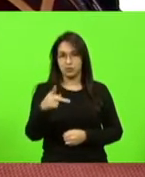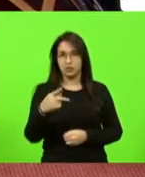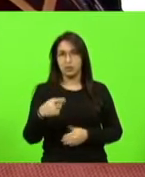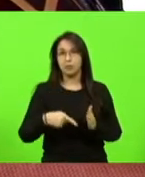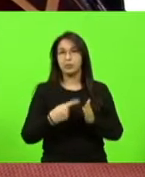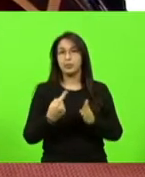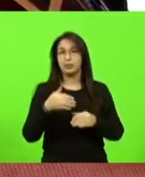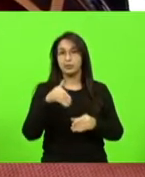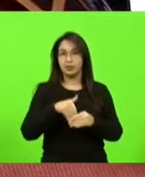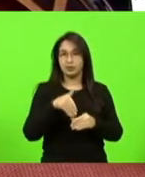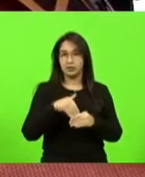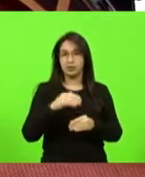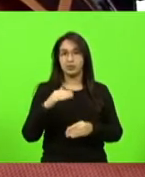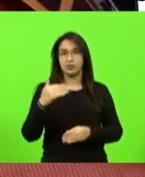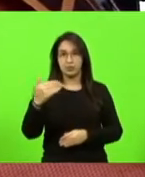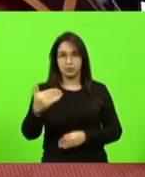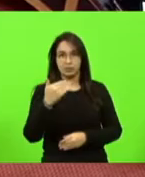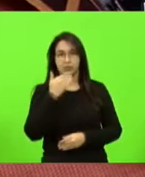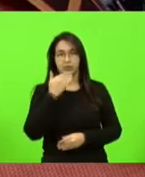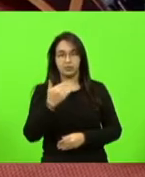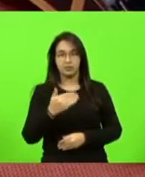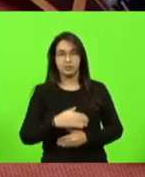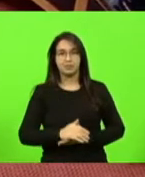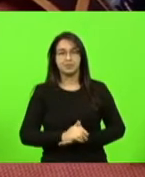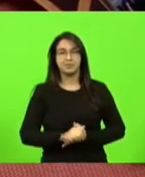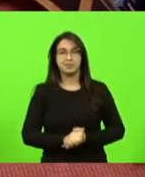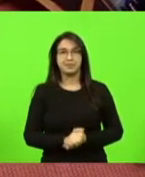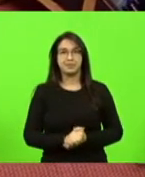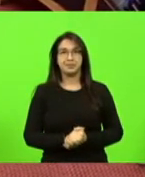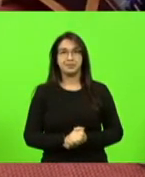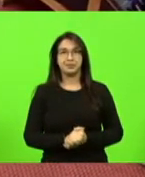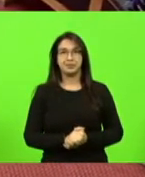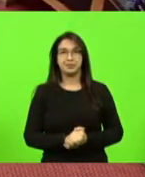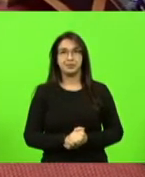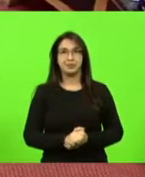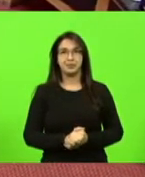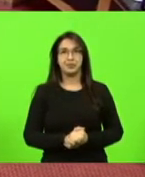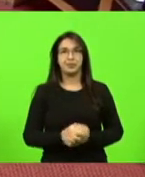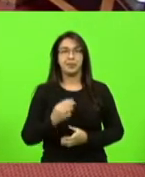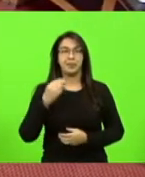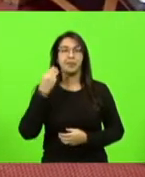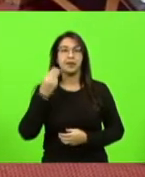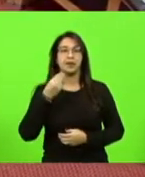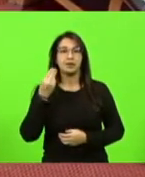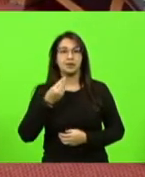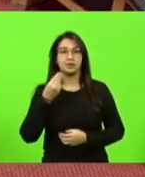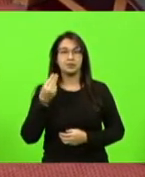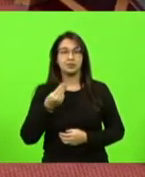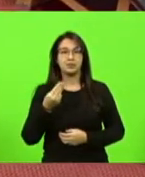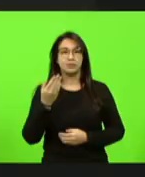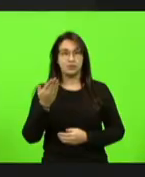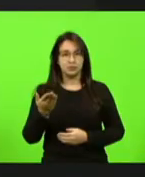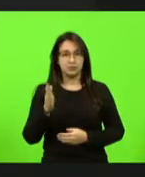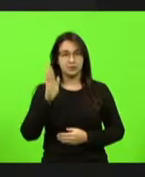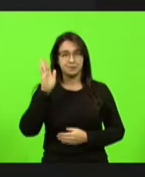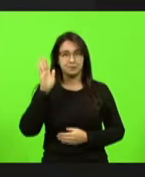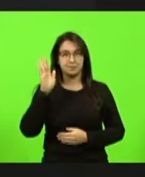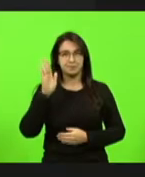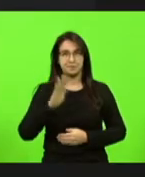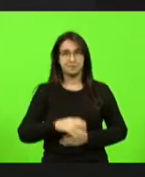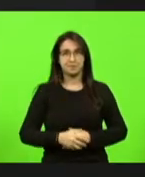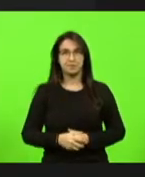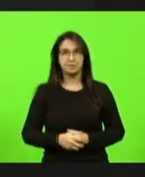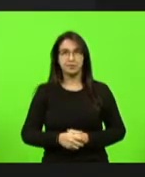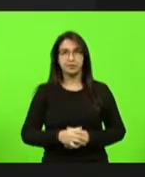e, na sequência, o pedido de destaque de Vossa Excelência. Presidente, Márcio Machado, por deputado favor. Deputado Márcio Machado, Vossa Excelência está com a palavra. É,